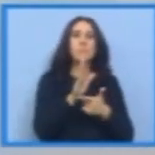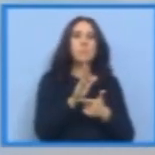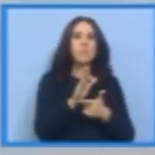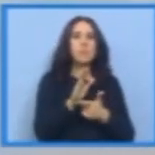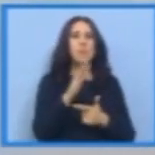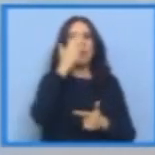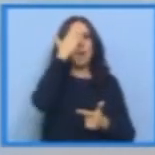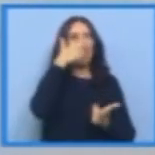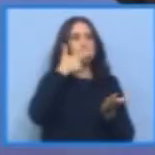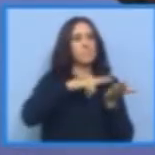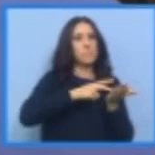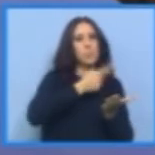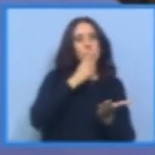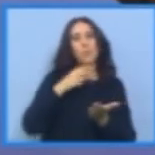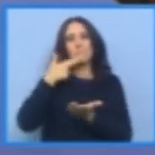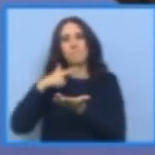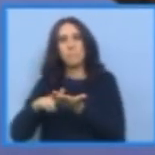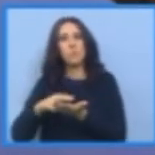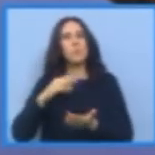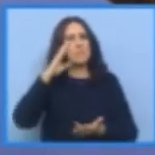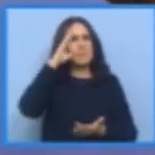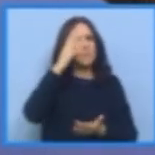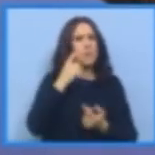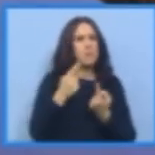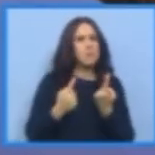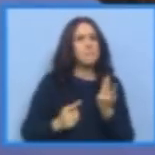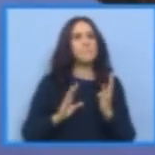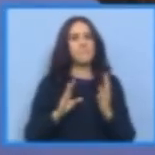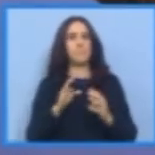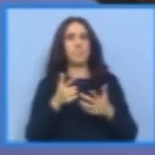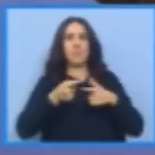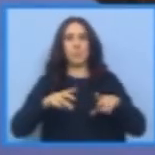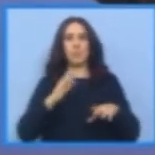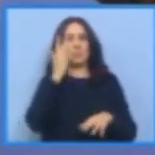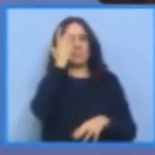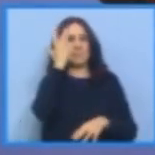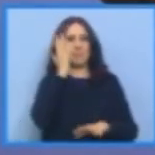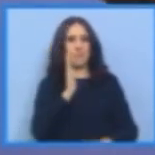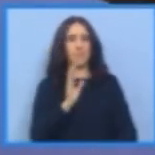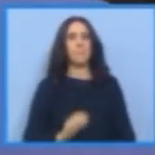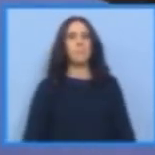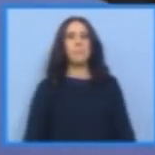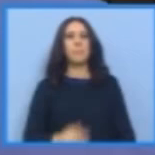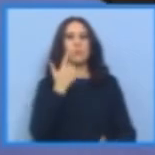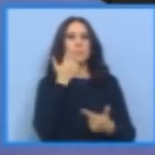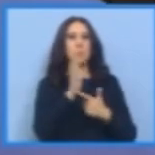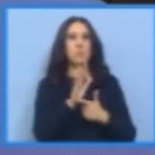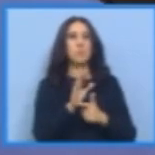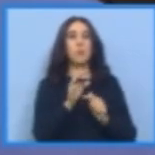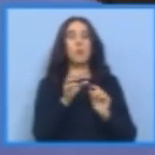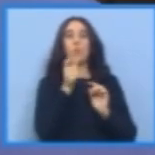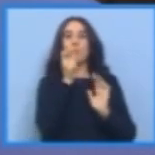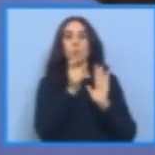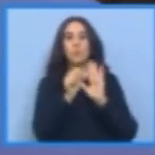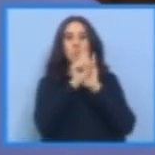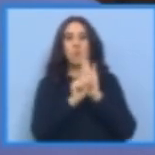e realidades, do sabia que, portanto, e tem realmente uma linguagem muito acessível. Só para dar um exemplo, tem um glossário e